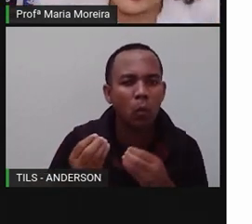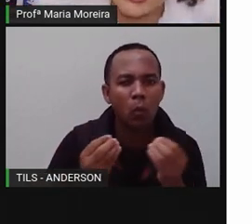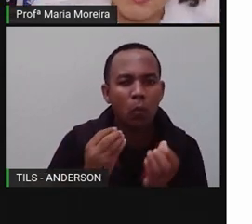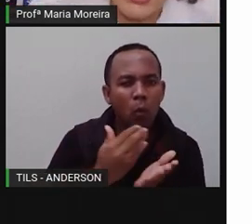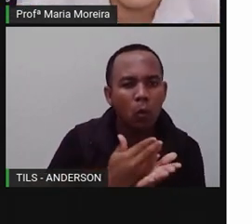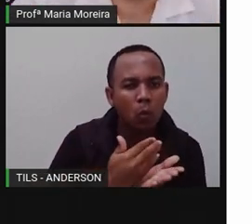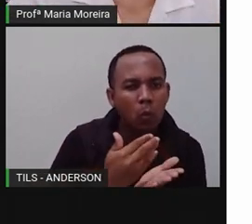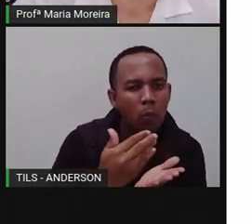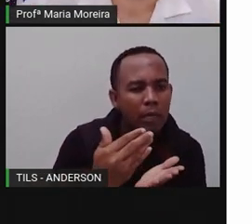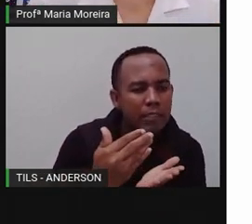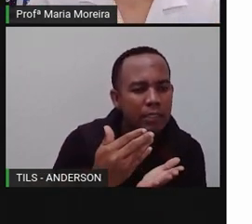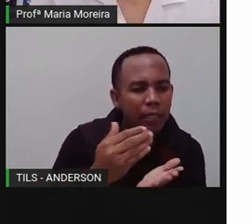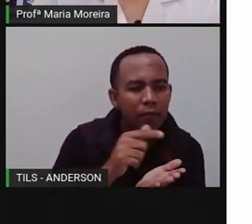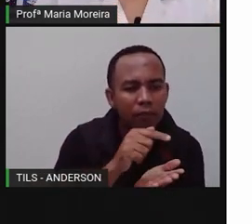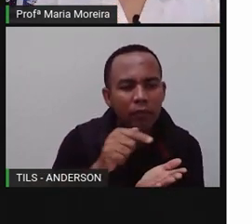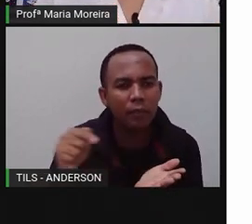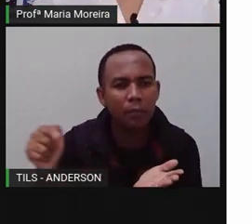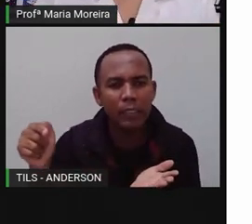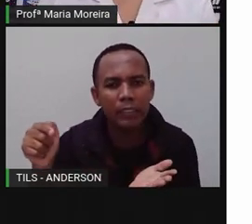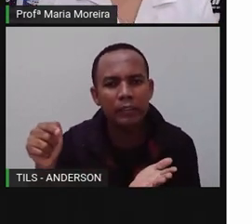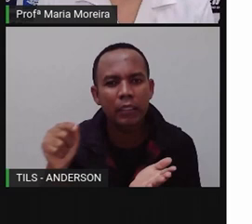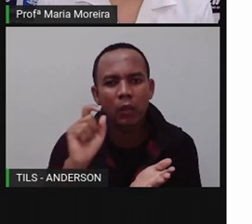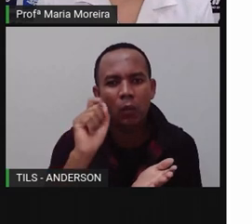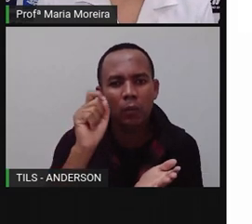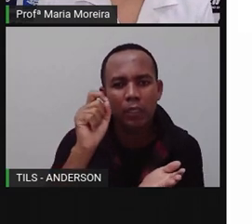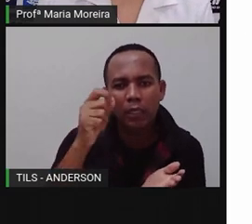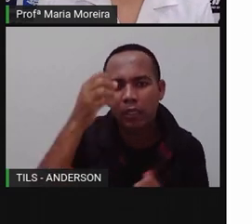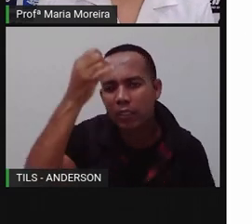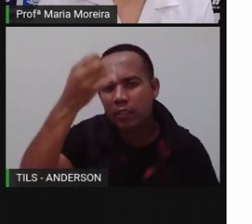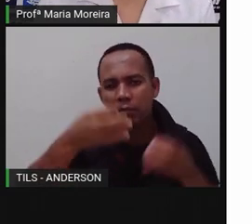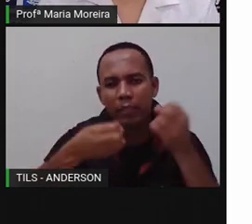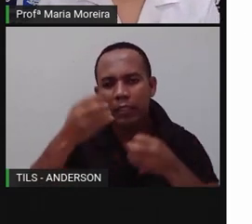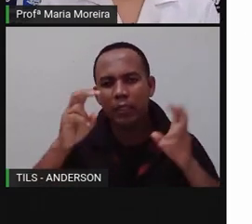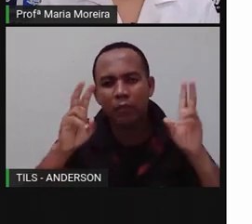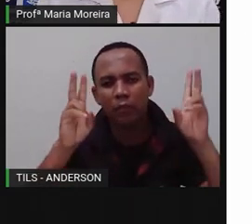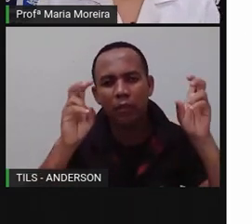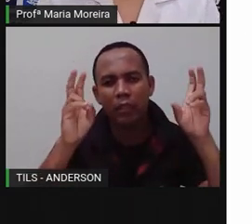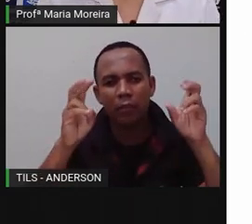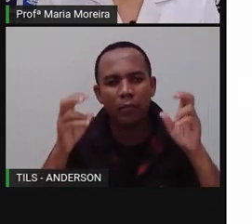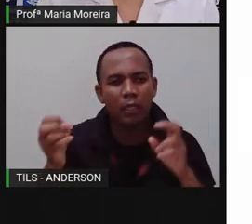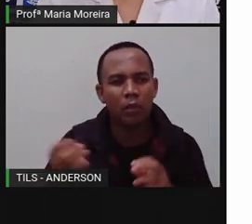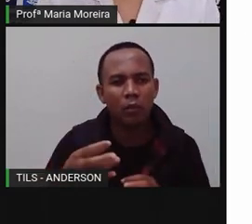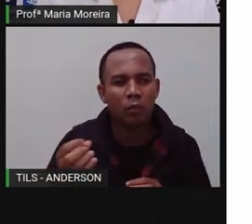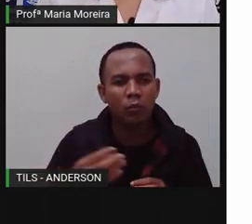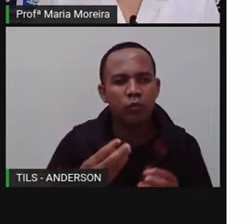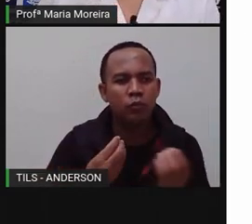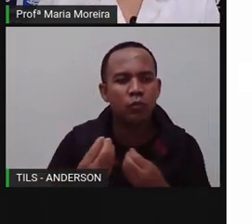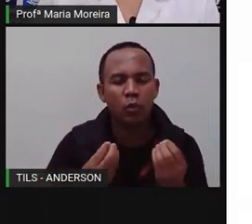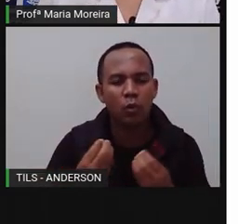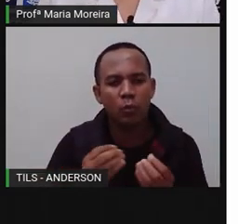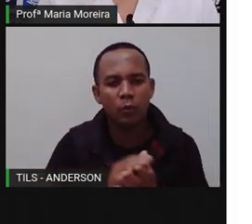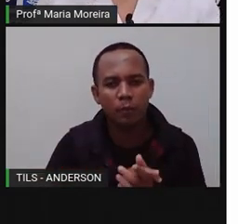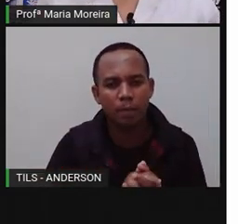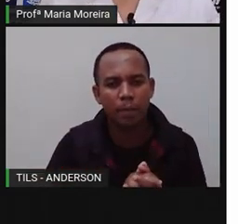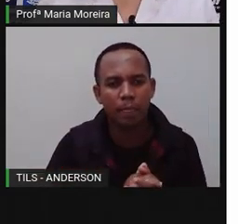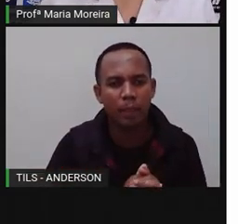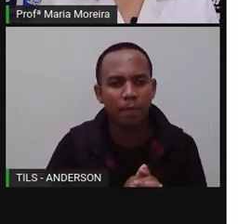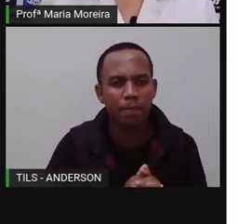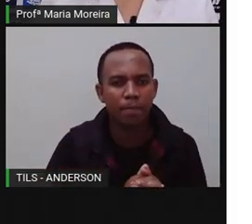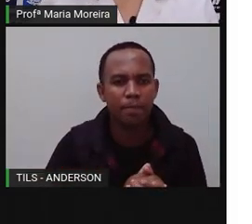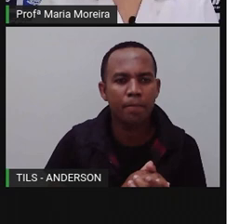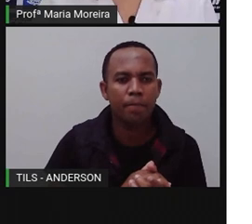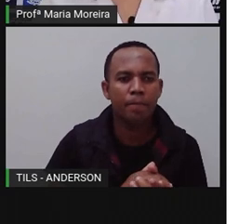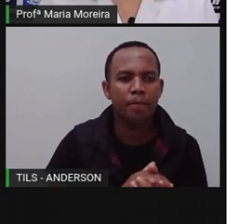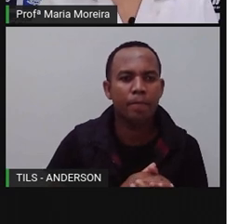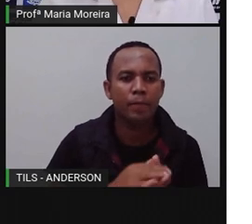começar aí essa semana, a gente deslanchar essa semana, né, com esse tema novo, e a gente vai falar agora sobre lendas, né? Então, assim, o nosso folclore aí